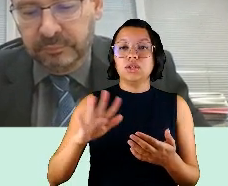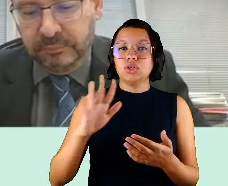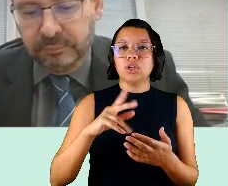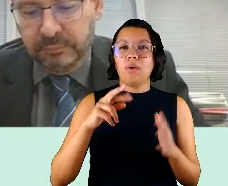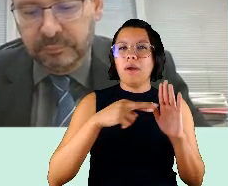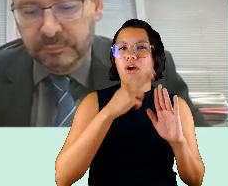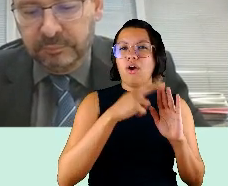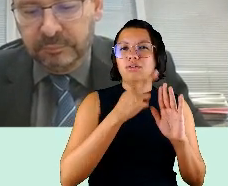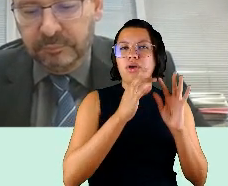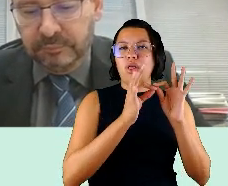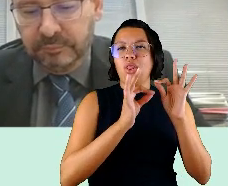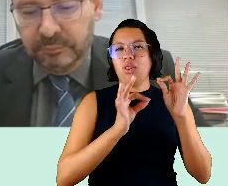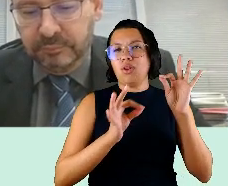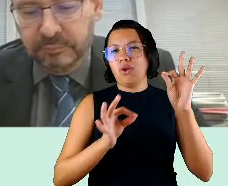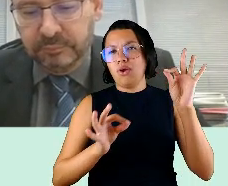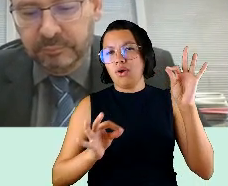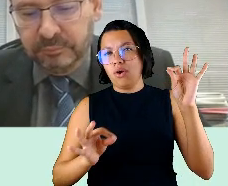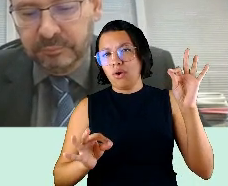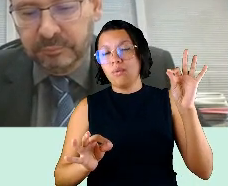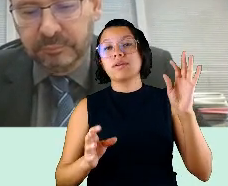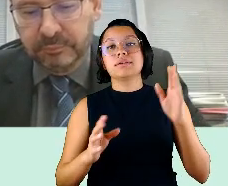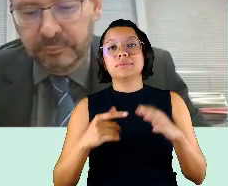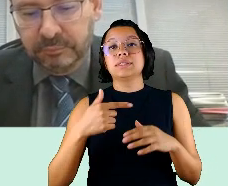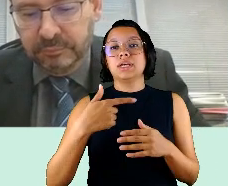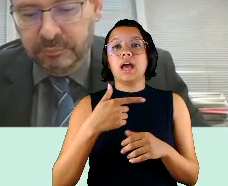resolução 17, mas eu vou